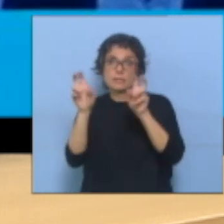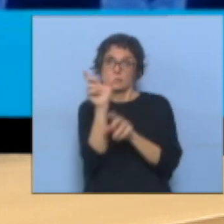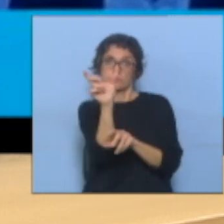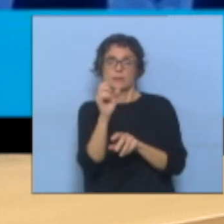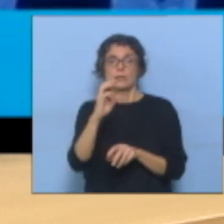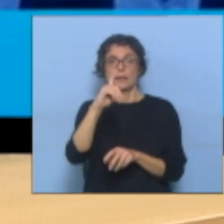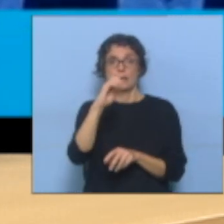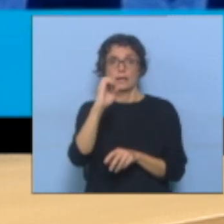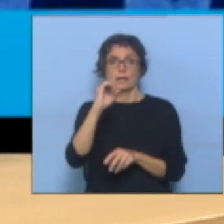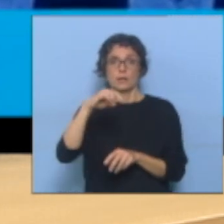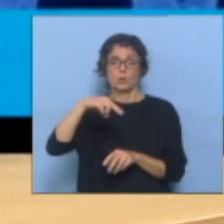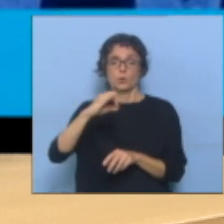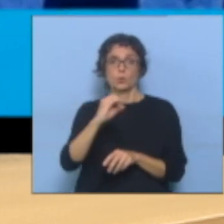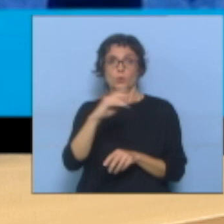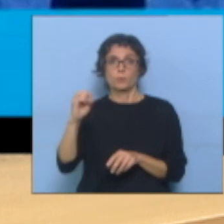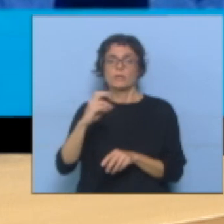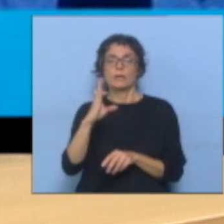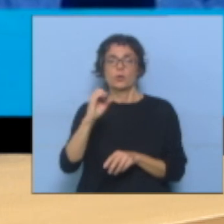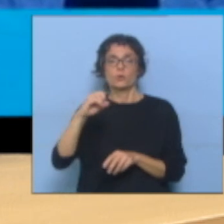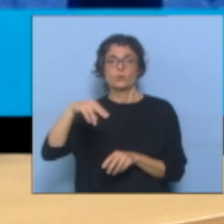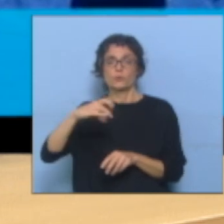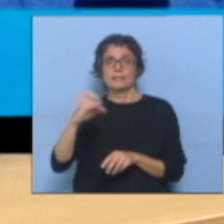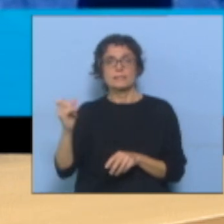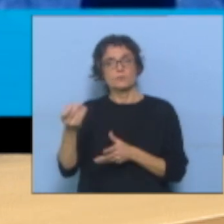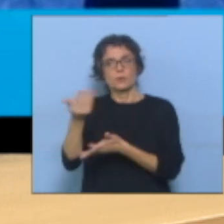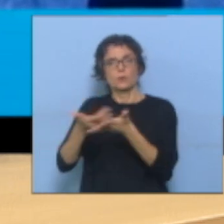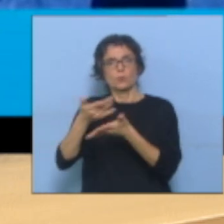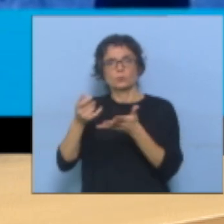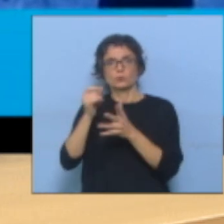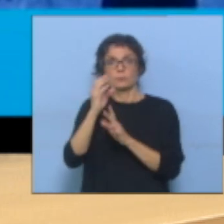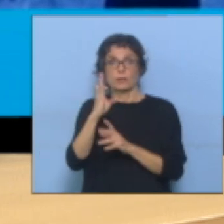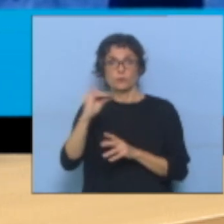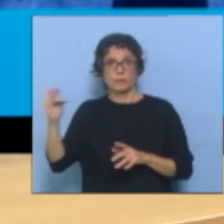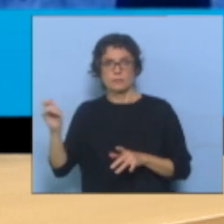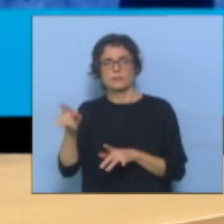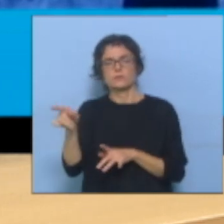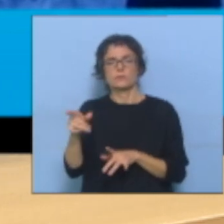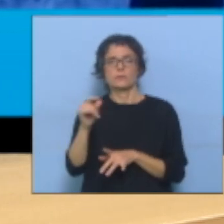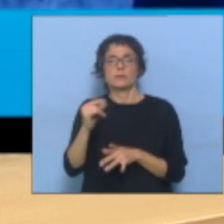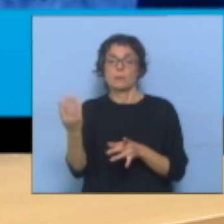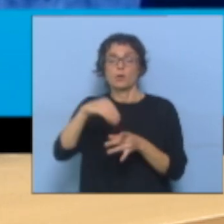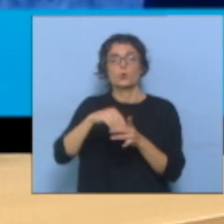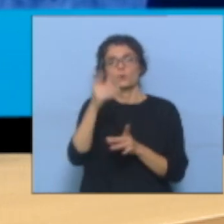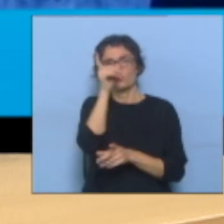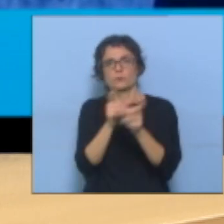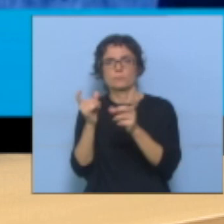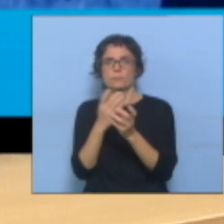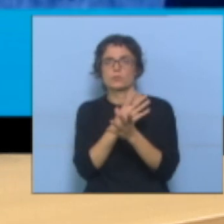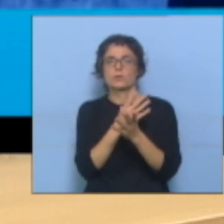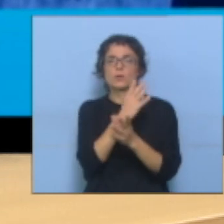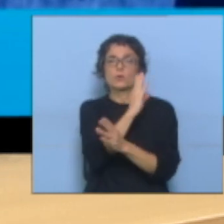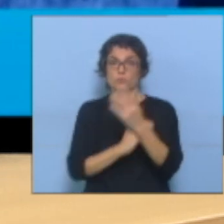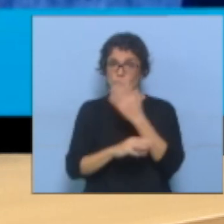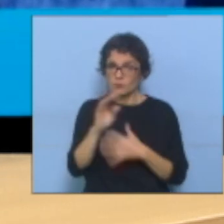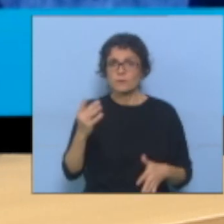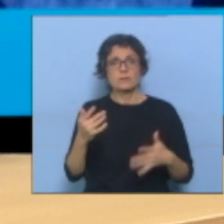social, a criação e justa distribuição de valor, o combate à pobreza, a inclusão, por exemplo, de pessoas com deficiência. São uma multiplicidade de temas que